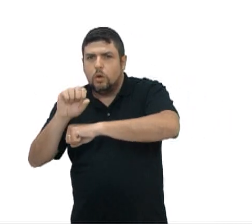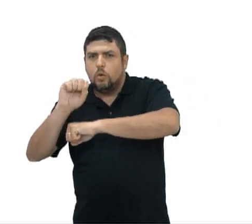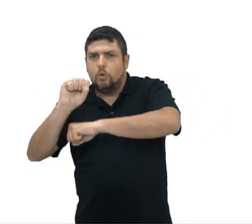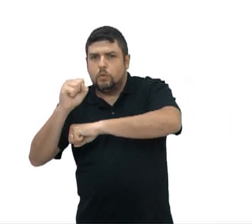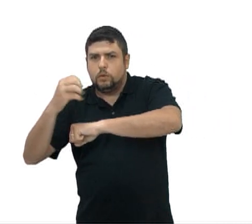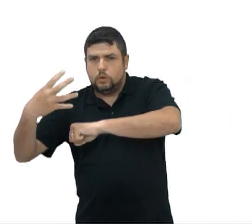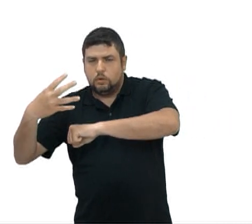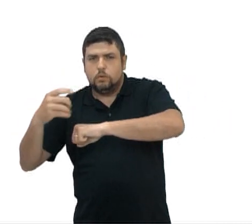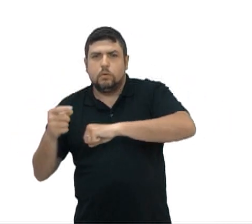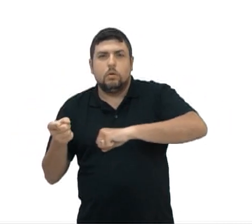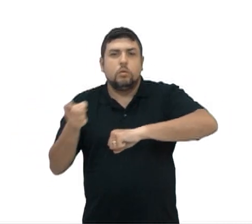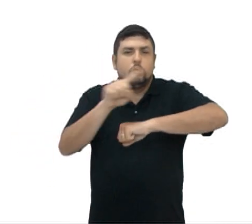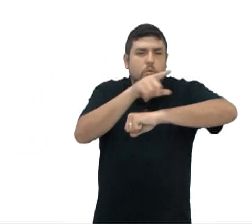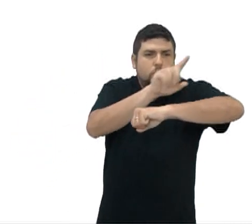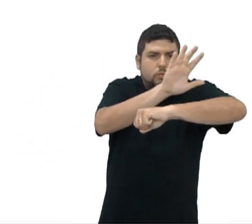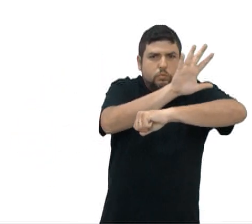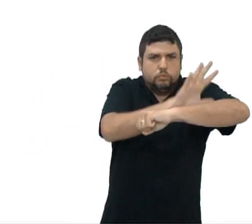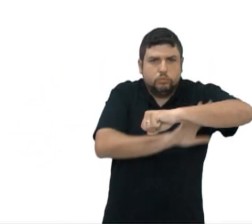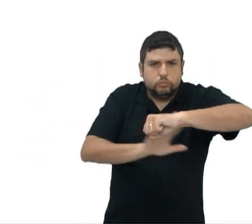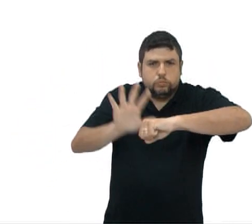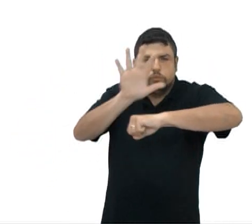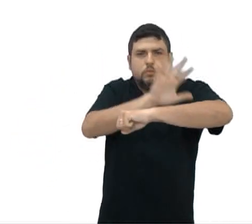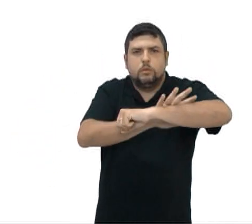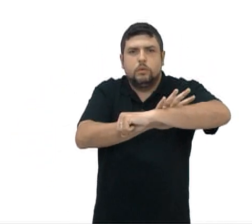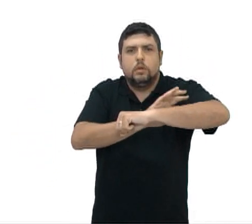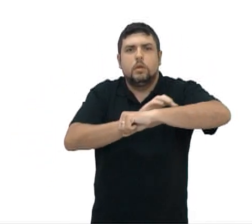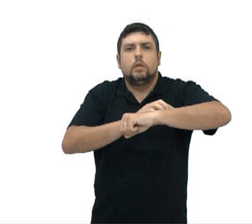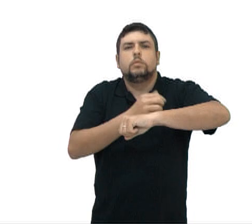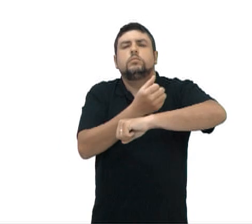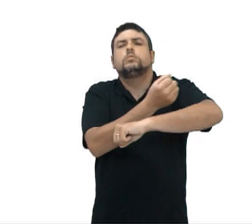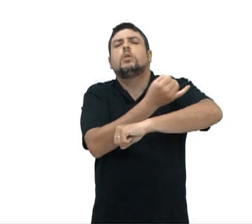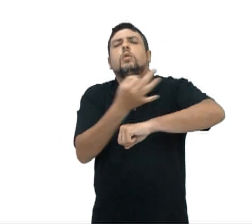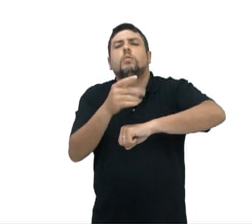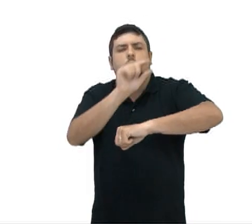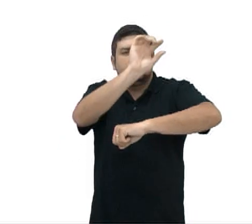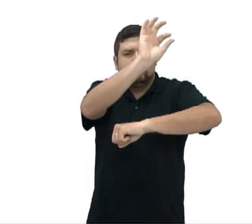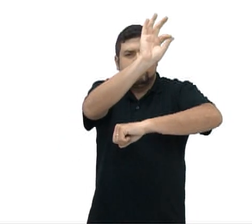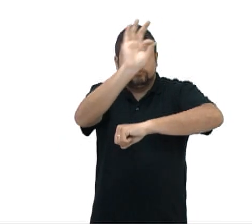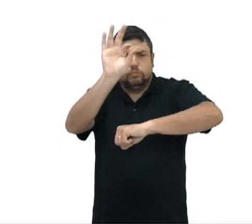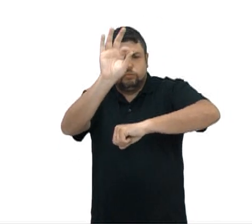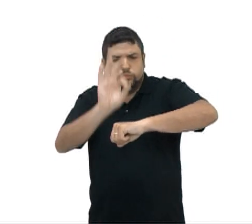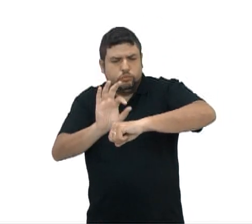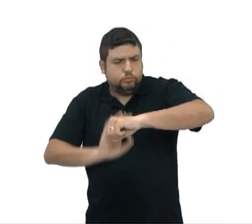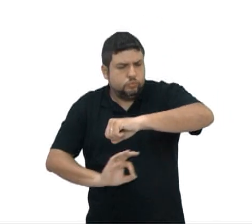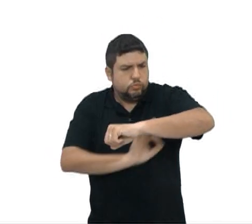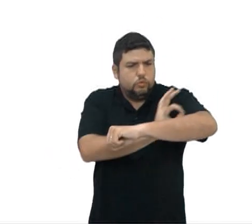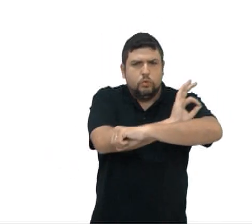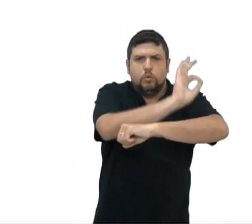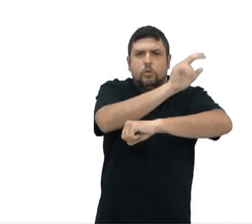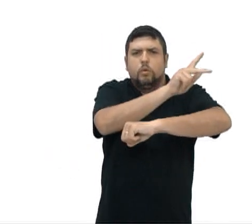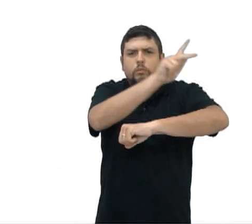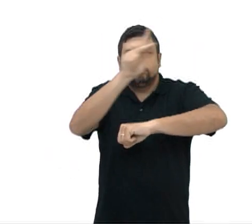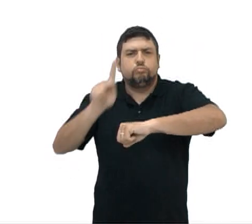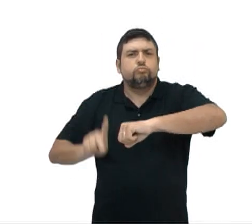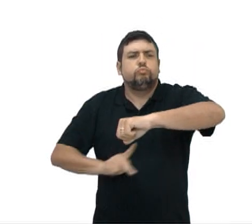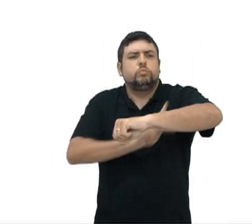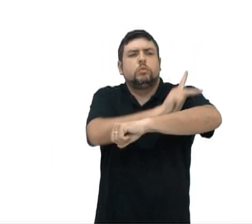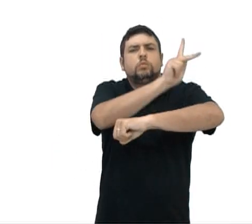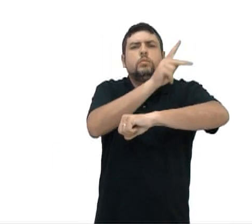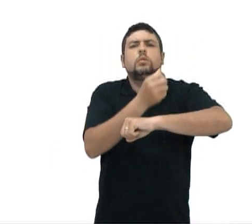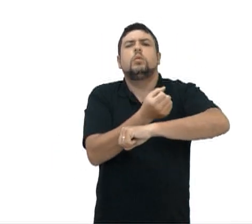do hexágono do outro hexágono, do hexágono maior, indicando o perímetro por x e aplicando a primeira